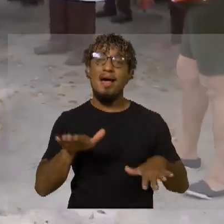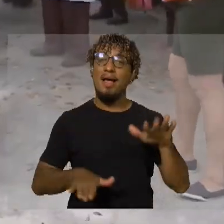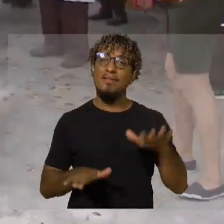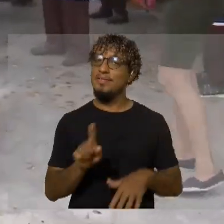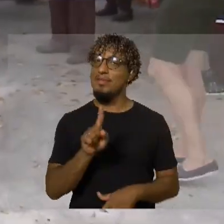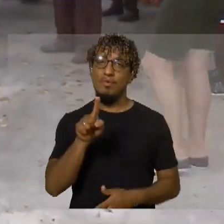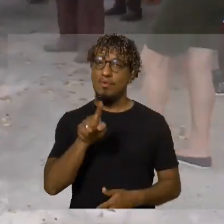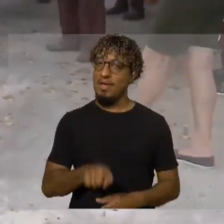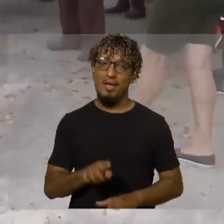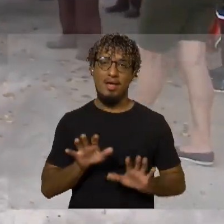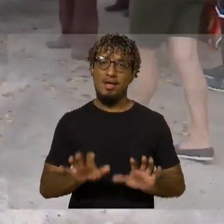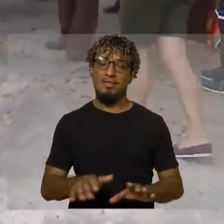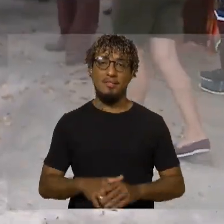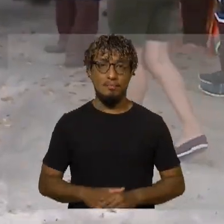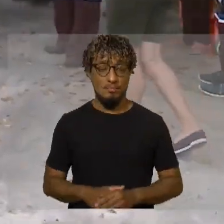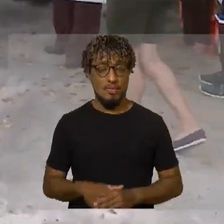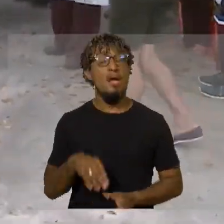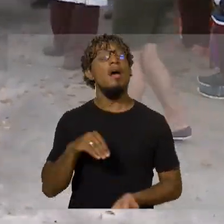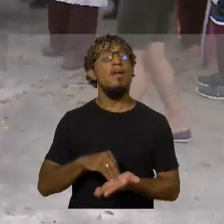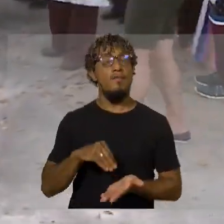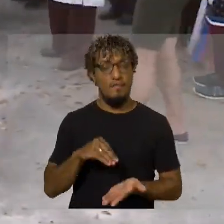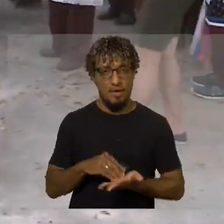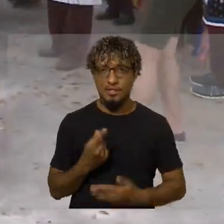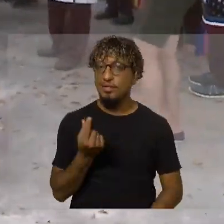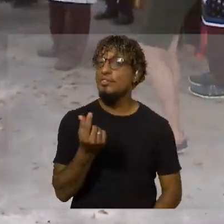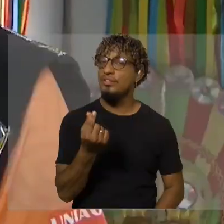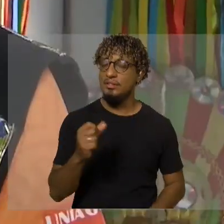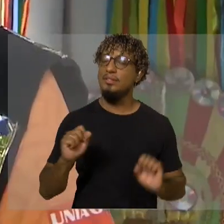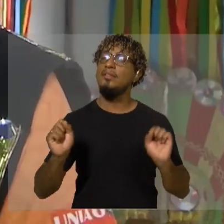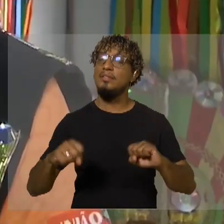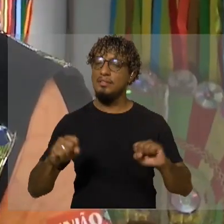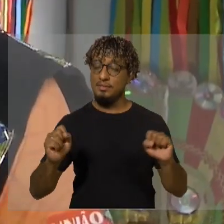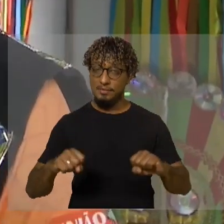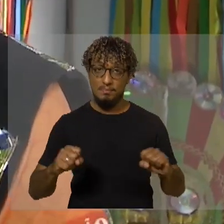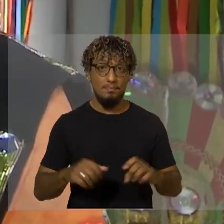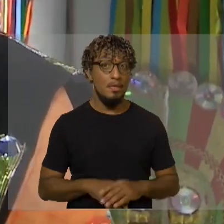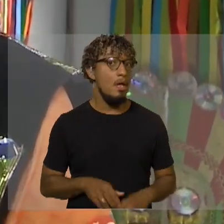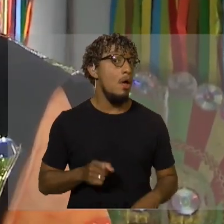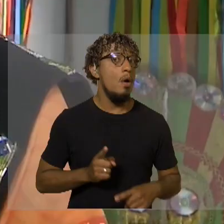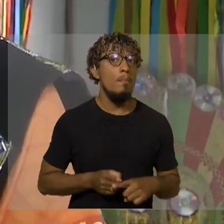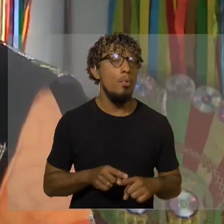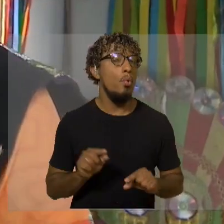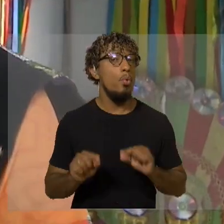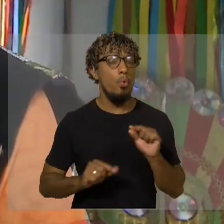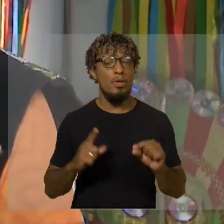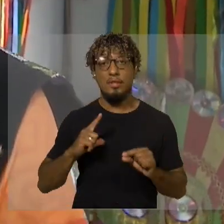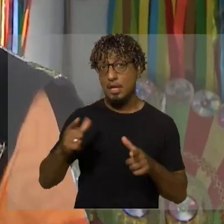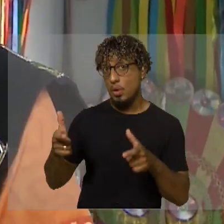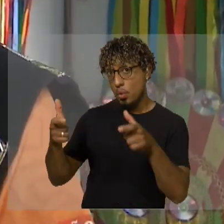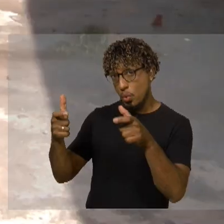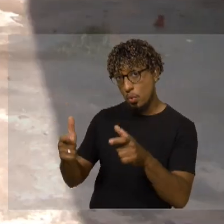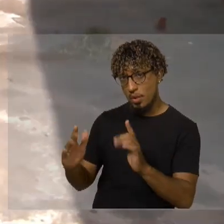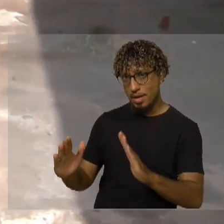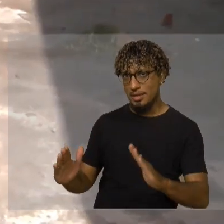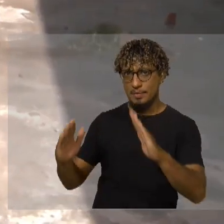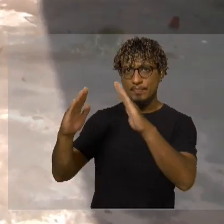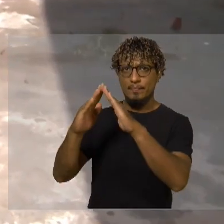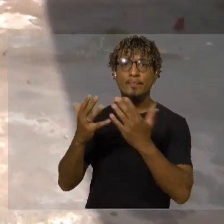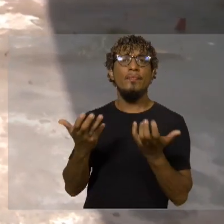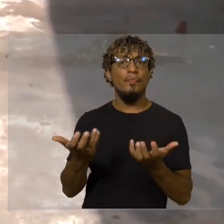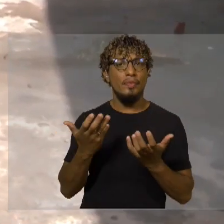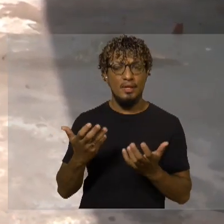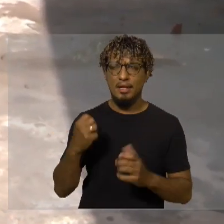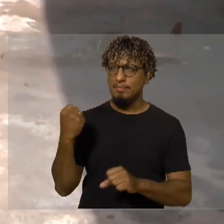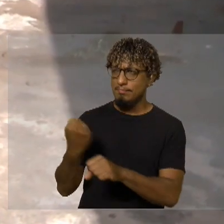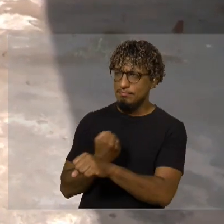realidade. Falta do dinheiro, a gente tem falta do dinheiro, porque inclusive a gente tem uma sede ali, estamos querendo